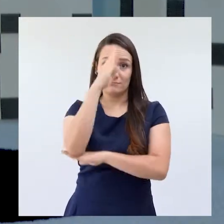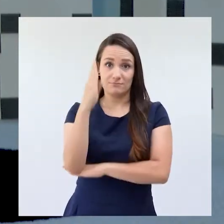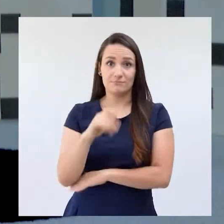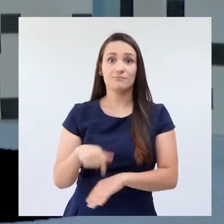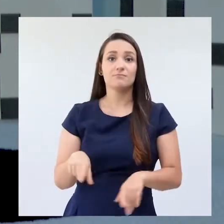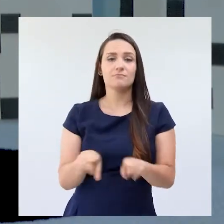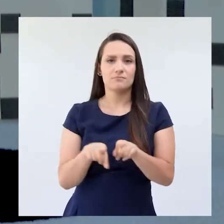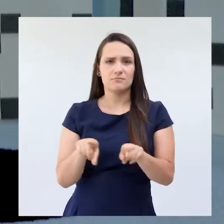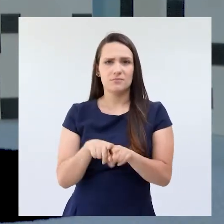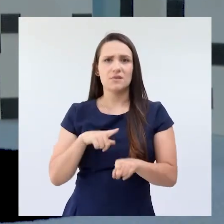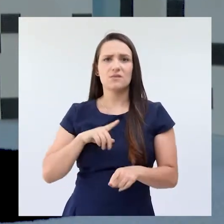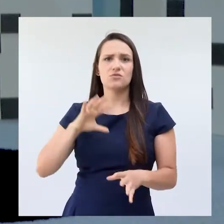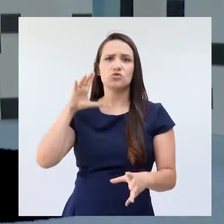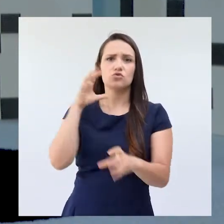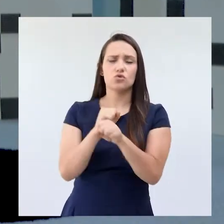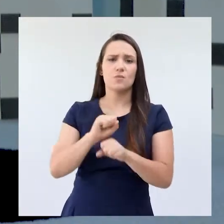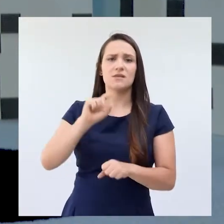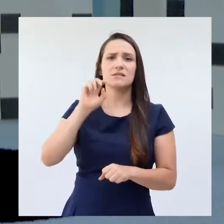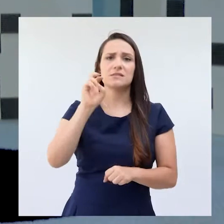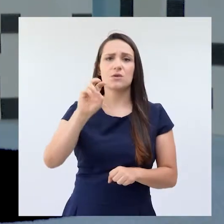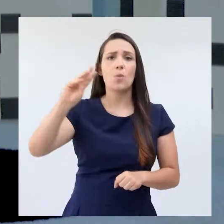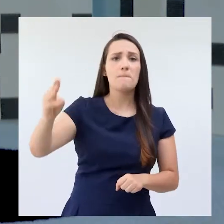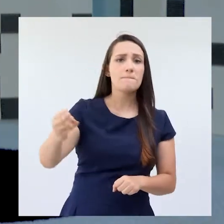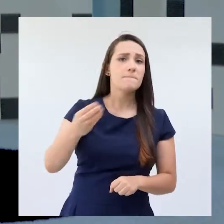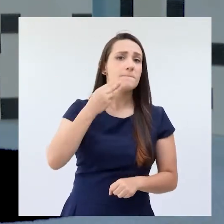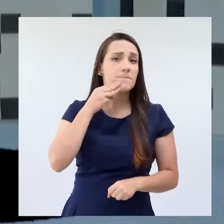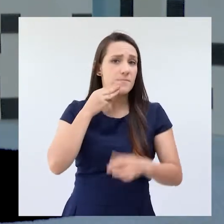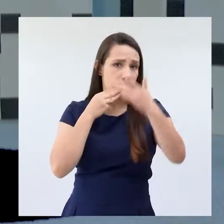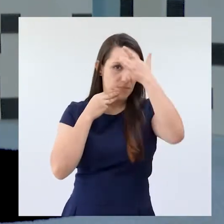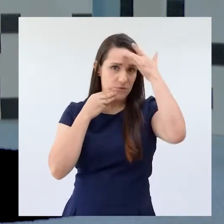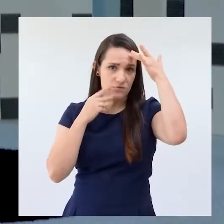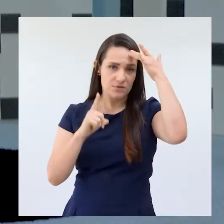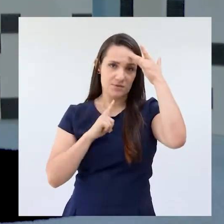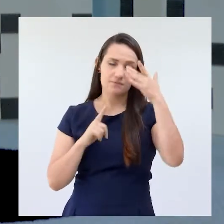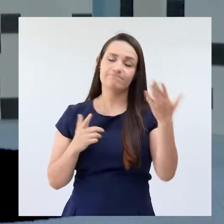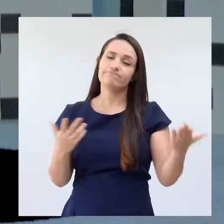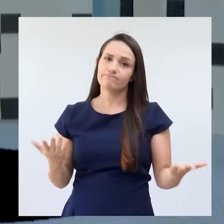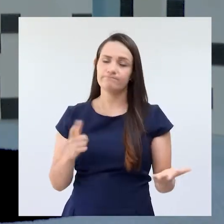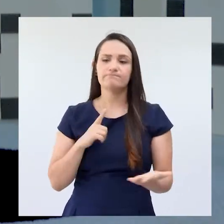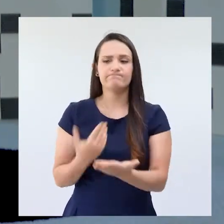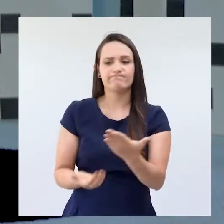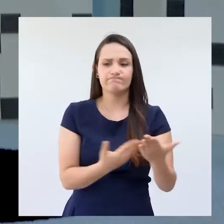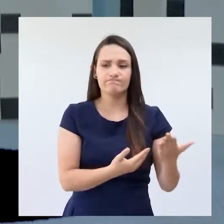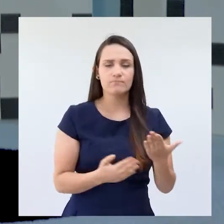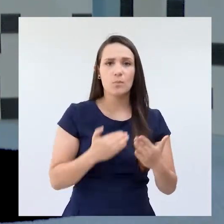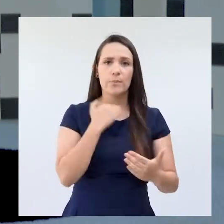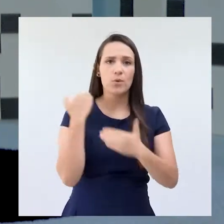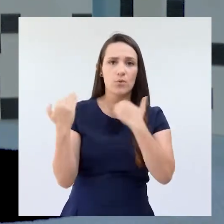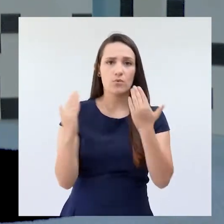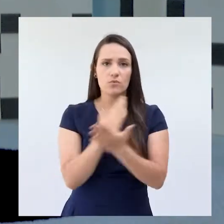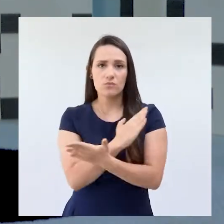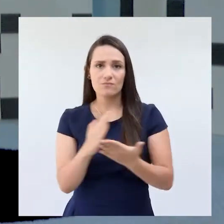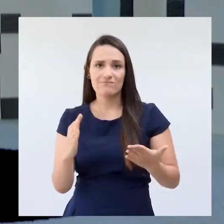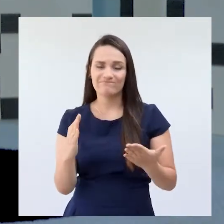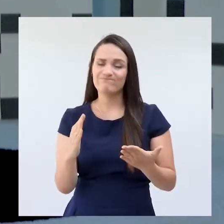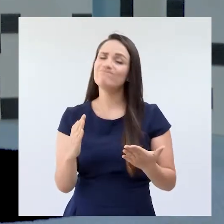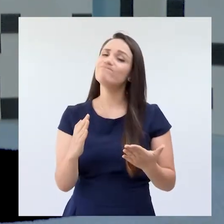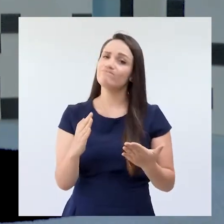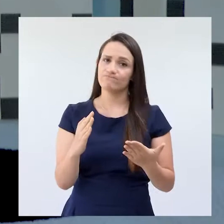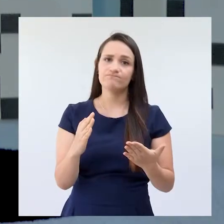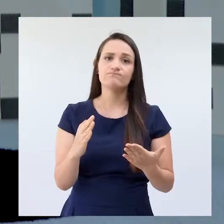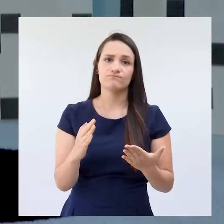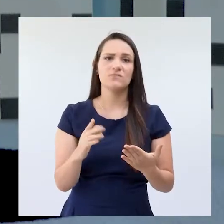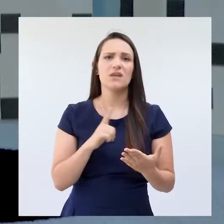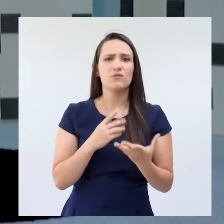incluindo o Brasil, chegando a mais de 5 milhões de casos registrados. Com tantas perdas e prejuízos, uns